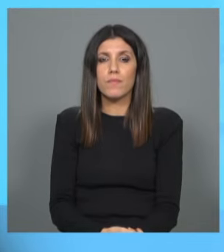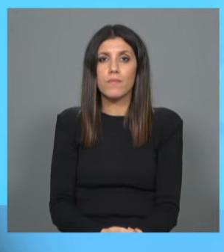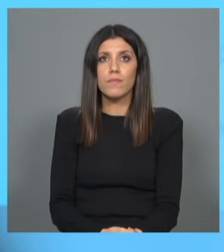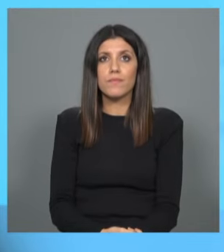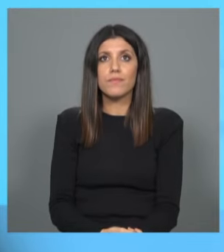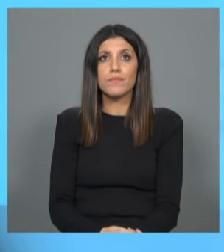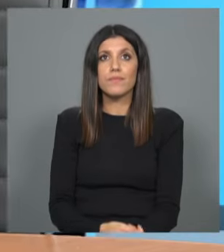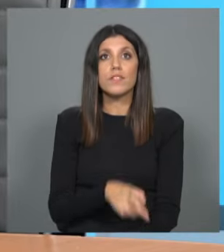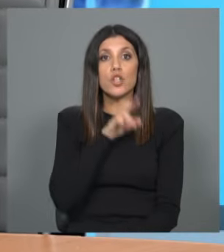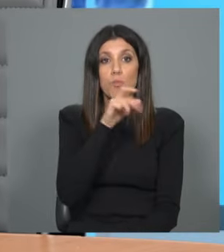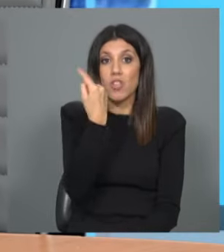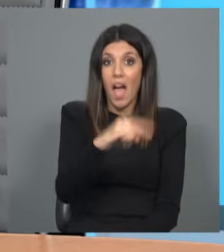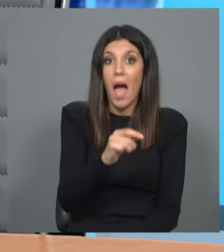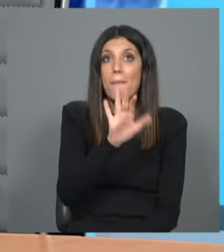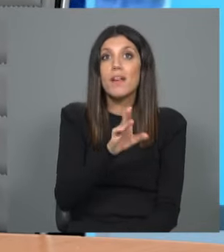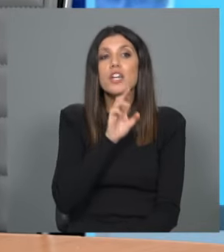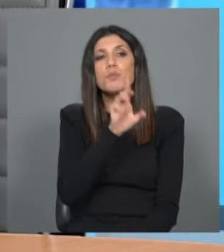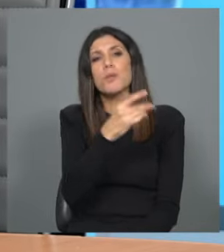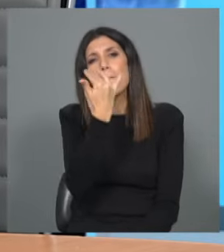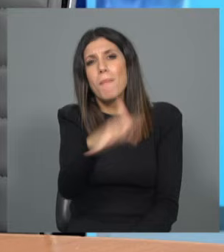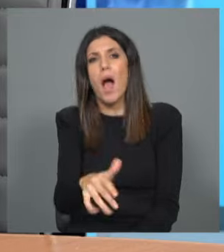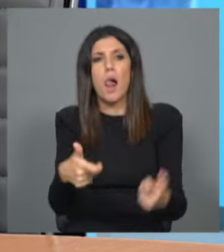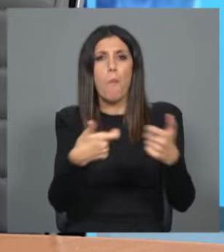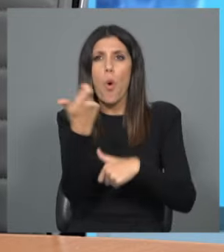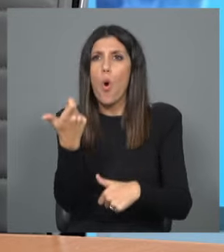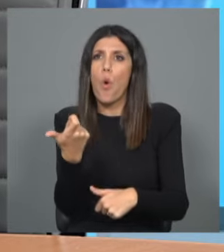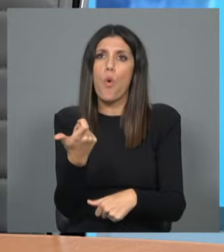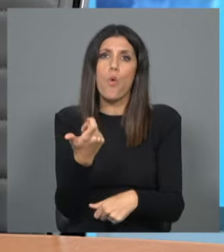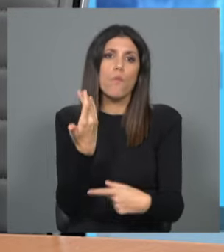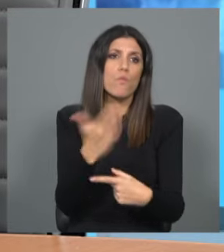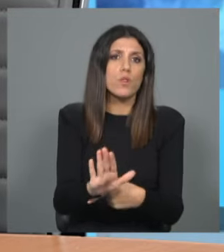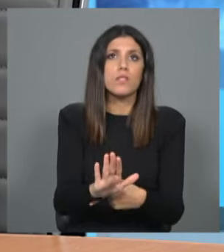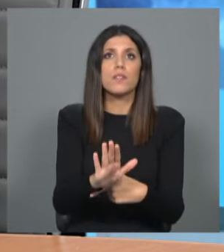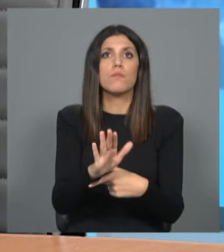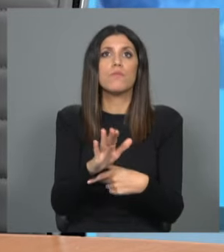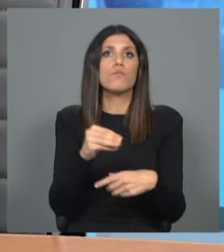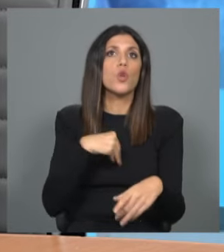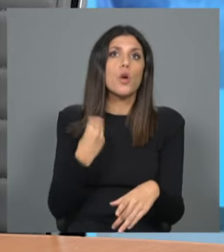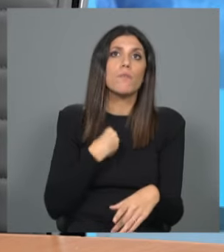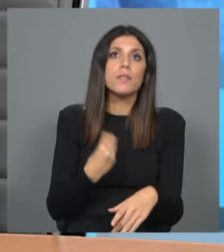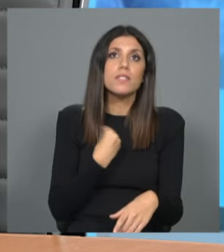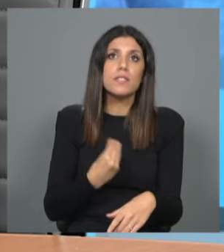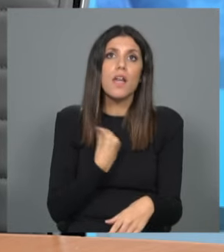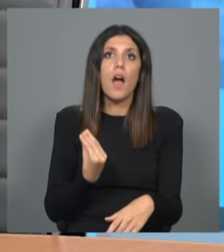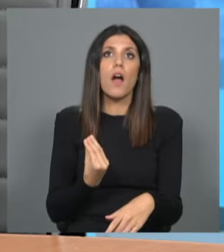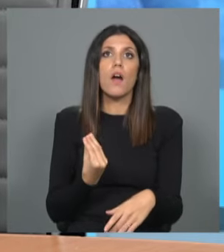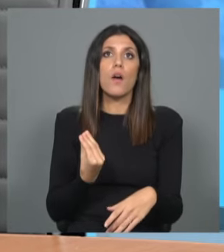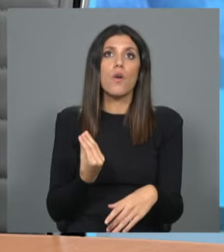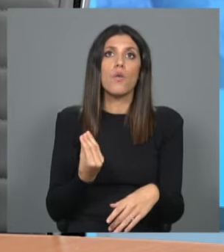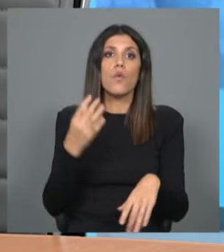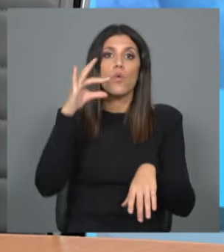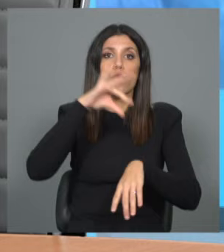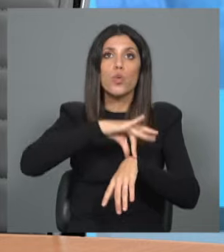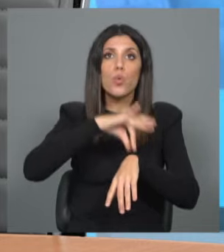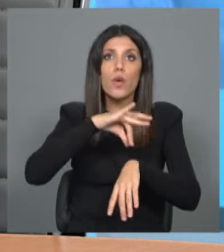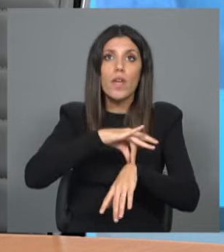Temos respostas, mas respostas erradas. Quando falamos de preocupação no serviço com o acréscimo de doentes em